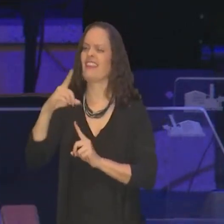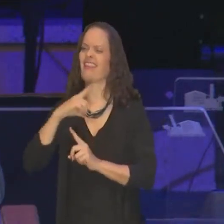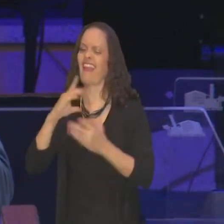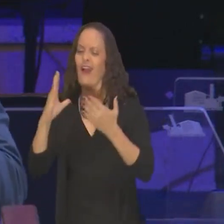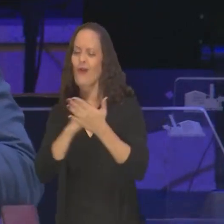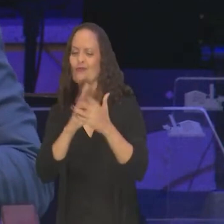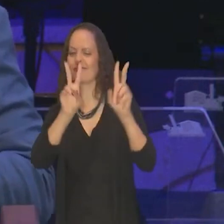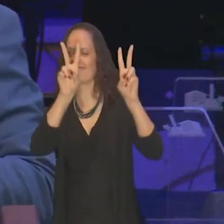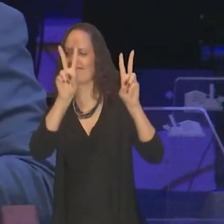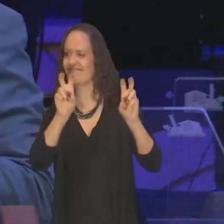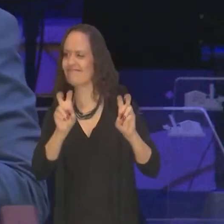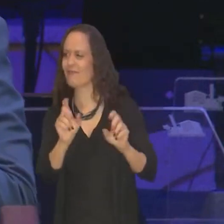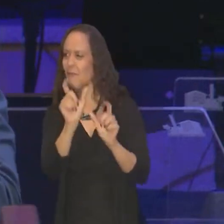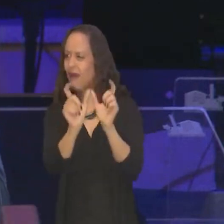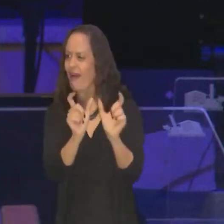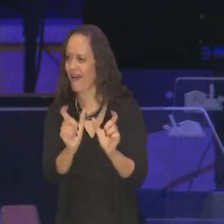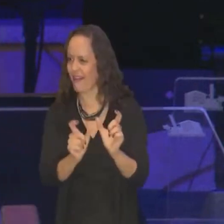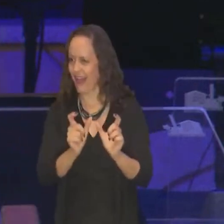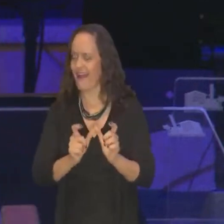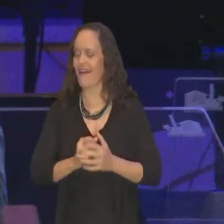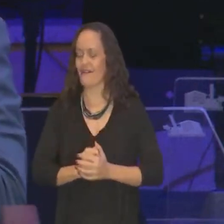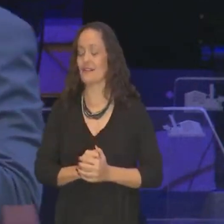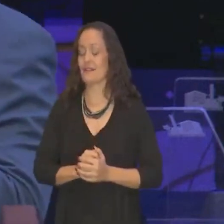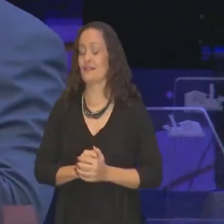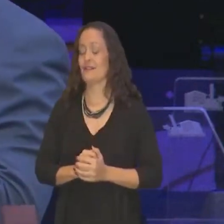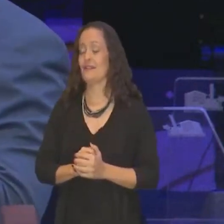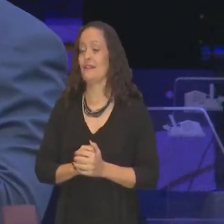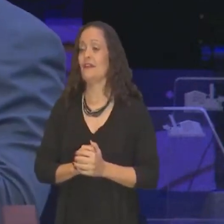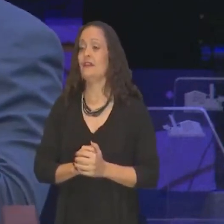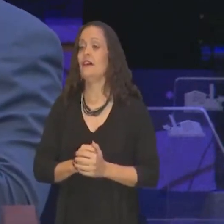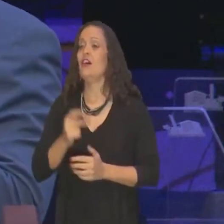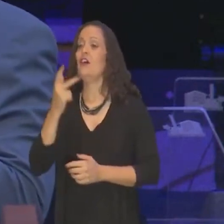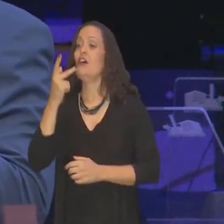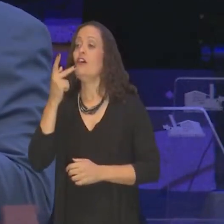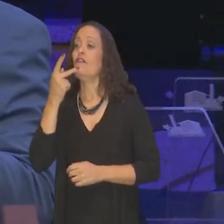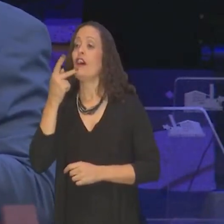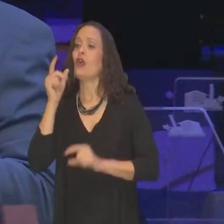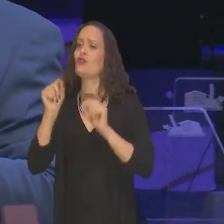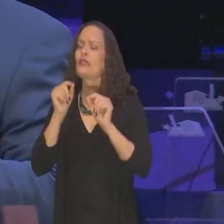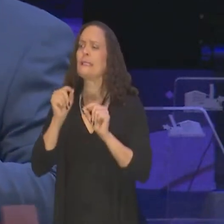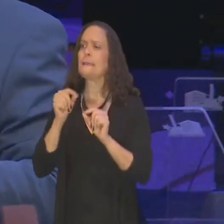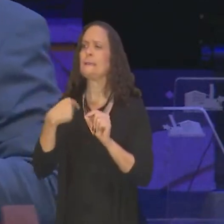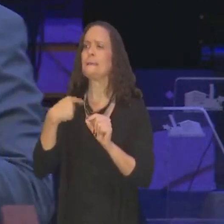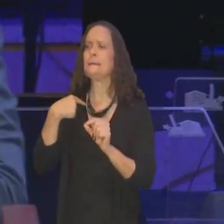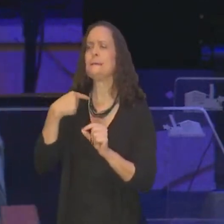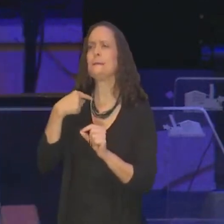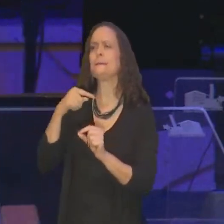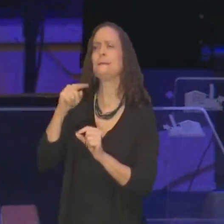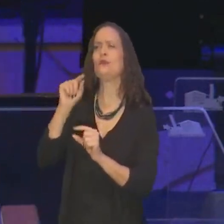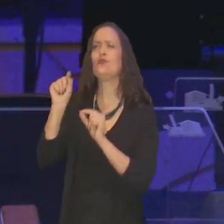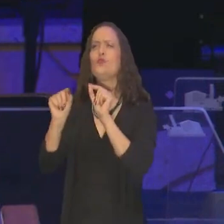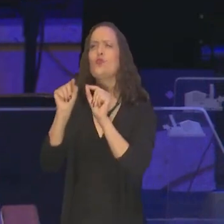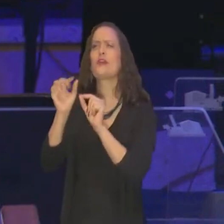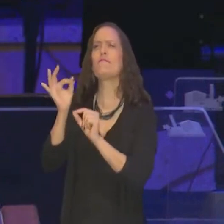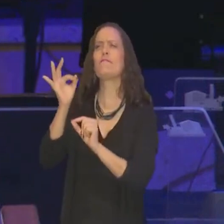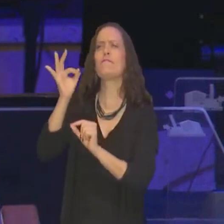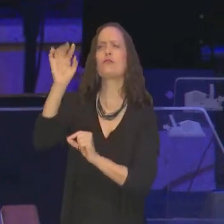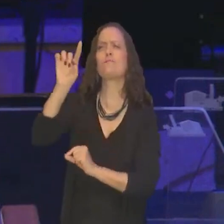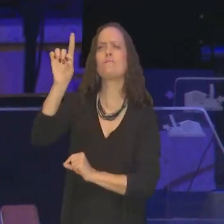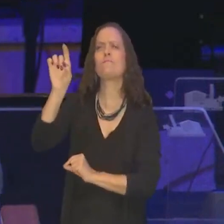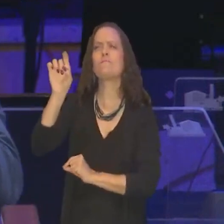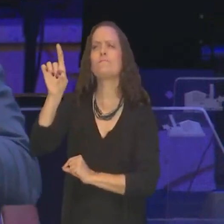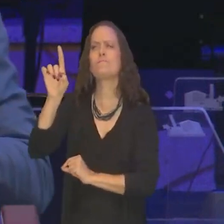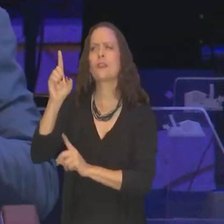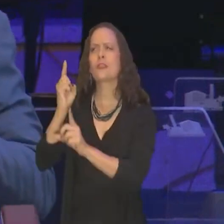algumas funções proféticas no Antigo Testamento, diz sim, prevê o futuro. O Novo Testamento não trabalha muito com